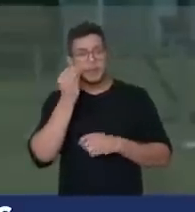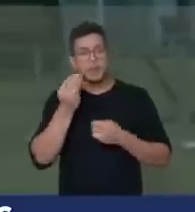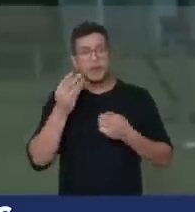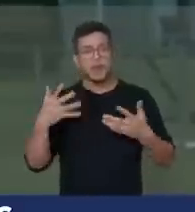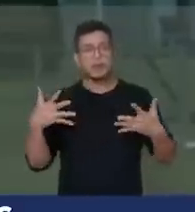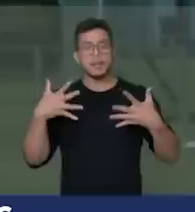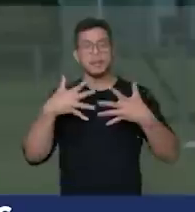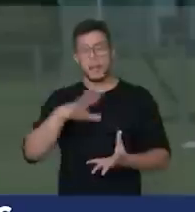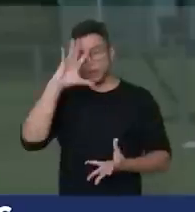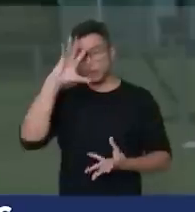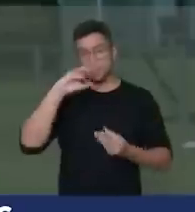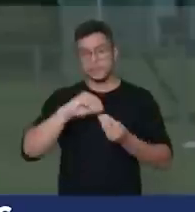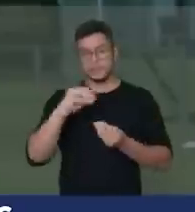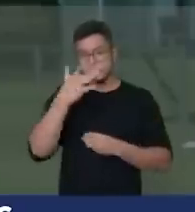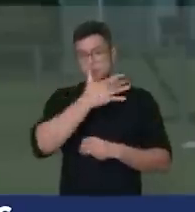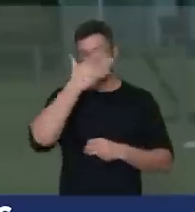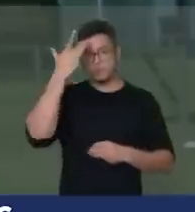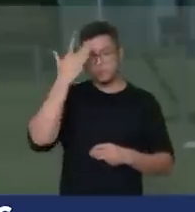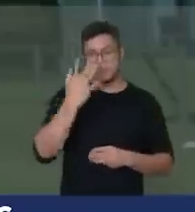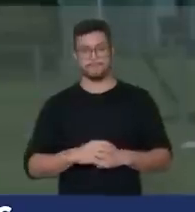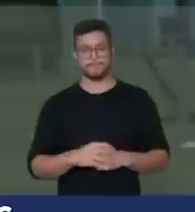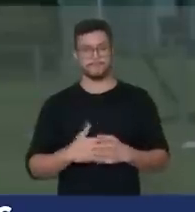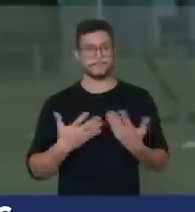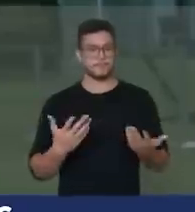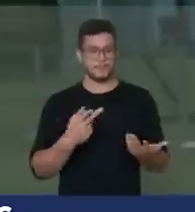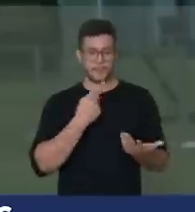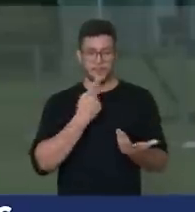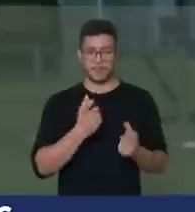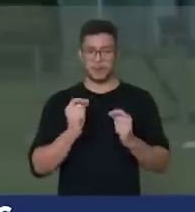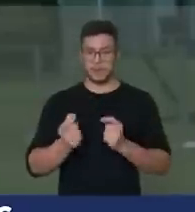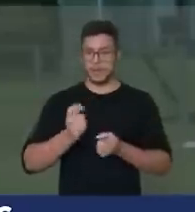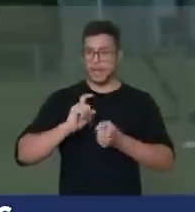que nos assistem na TV Câmara. Dizer que a administração pública